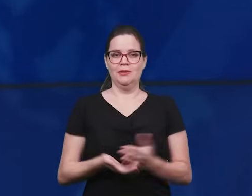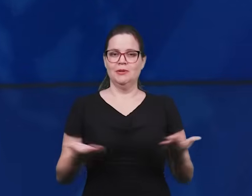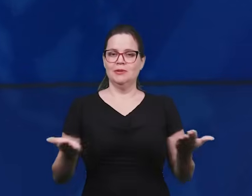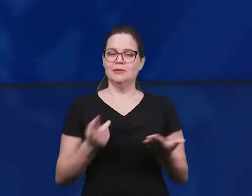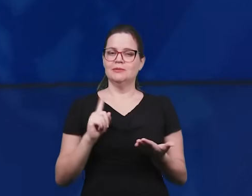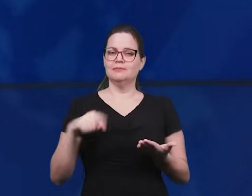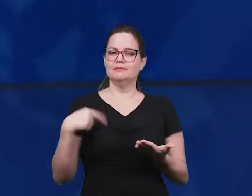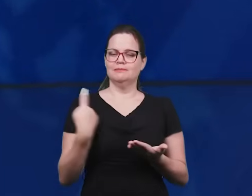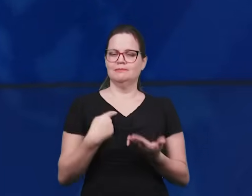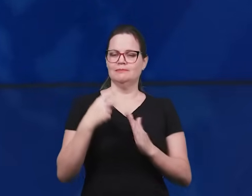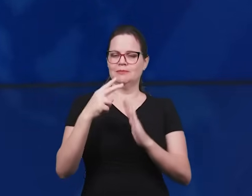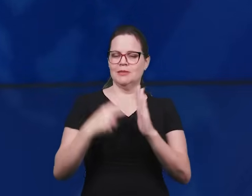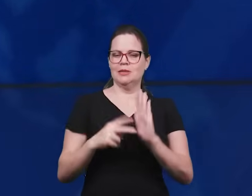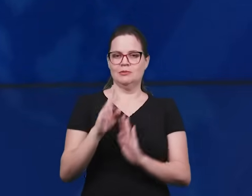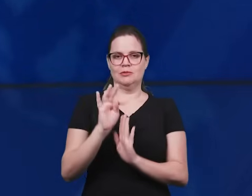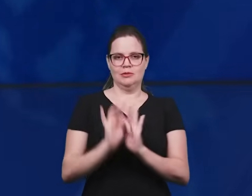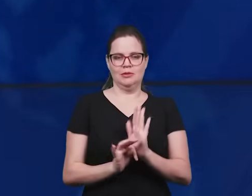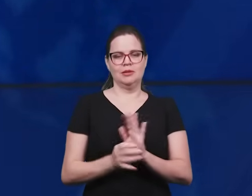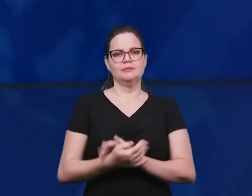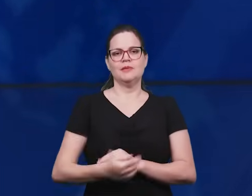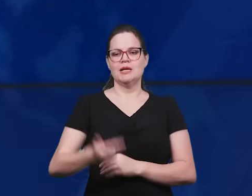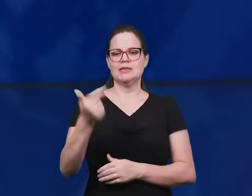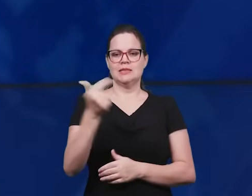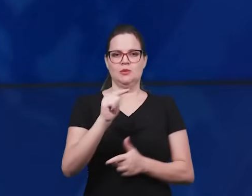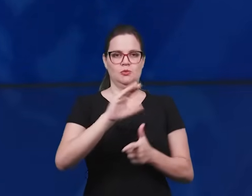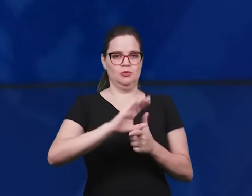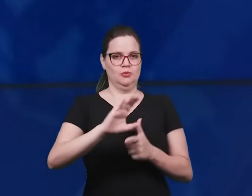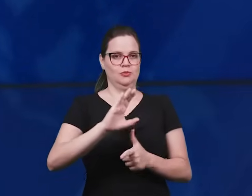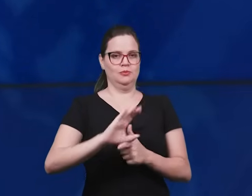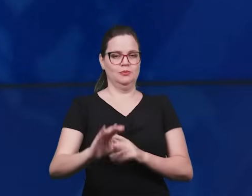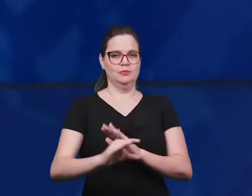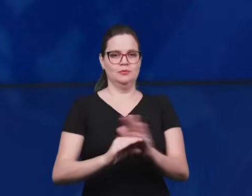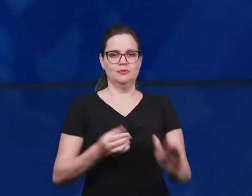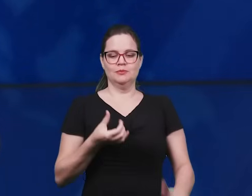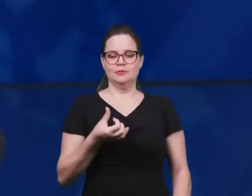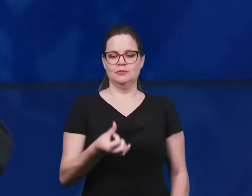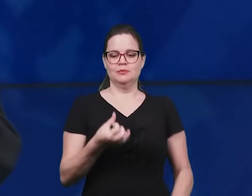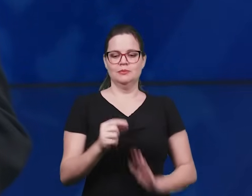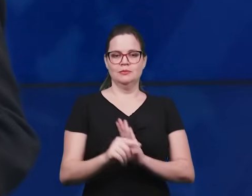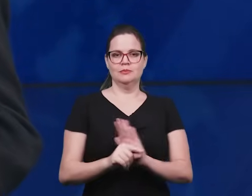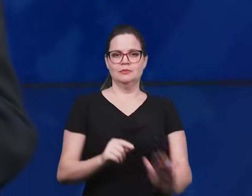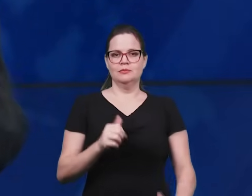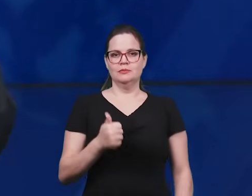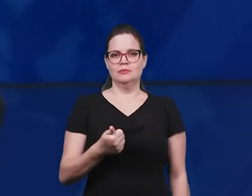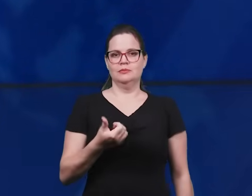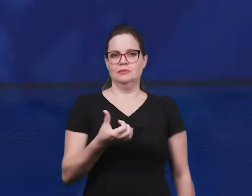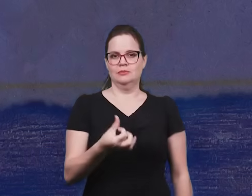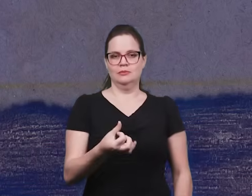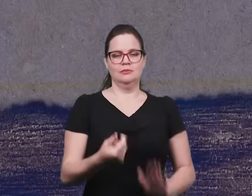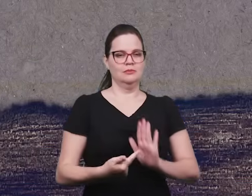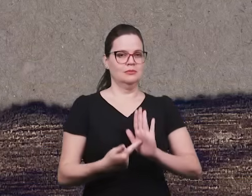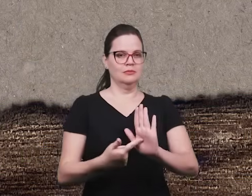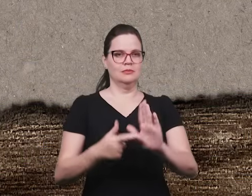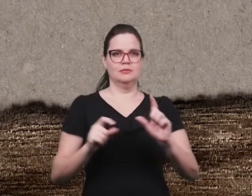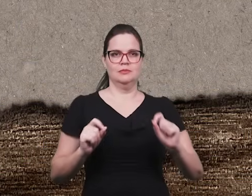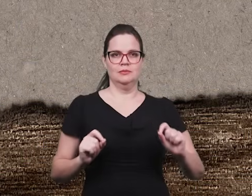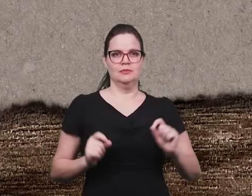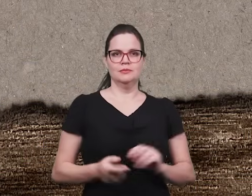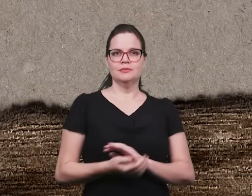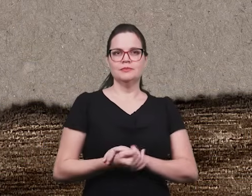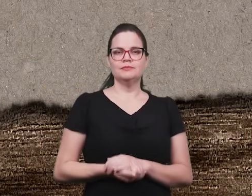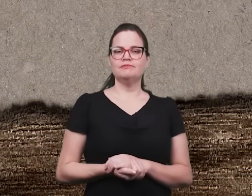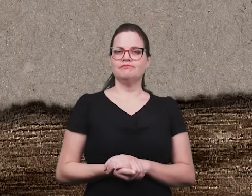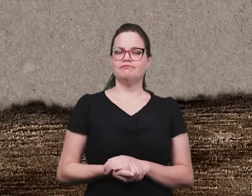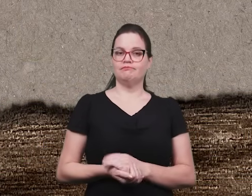na segunda carta do apóstolo Paulo aos Coríntios, no capítulo 6, verso 16, que diz assim: